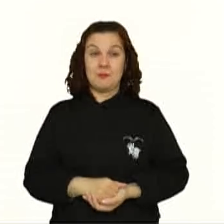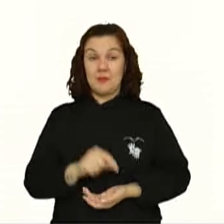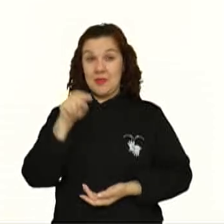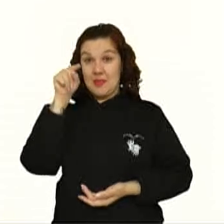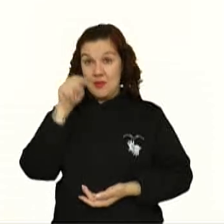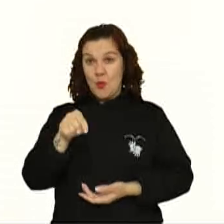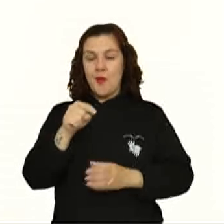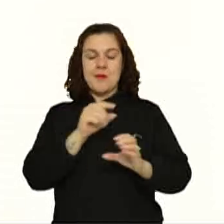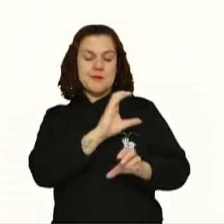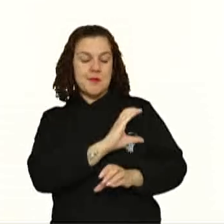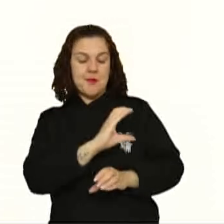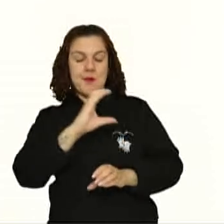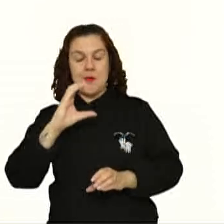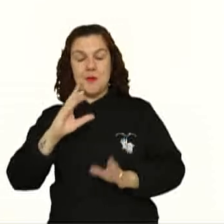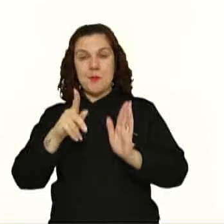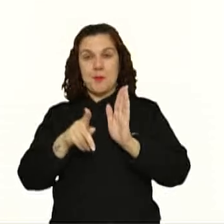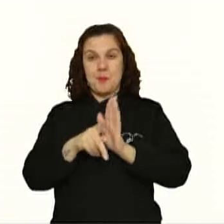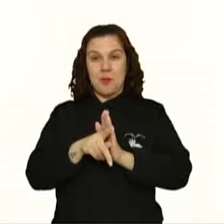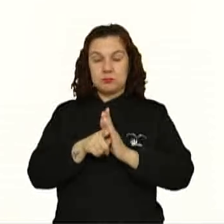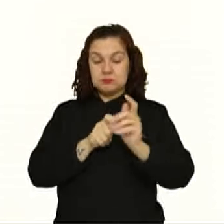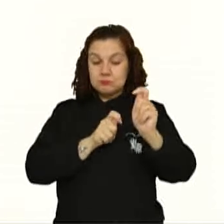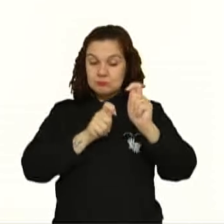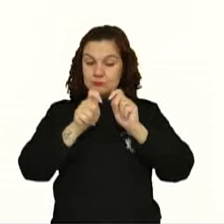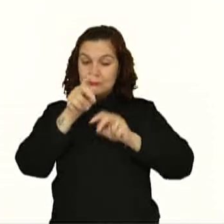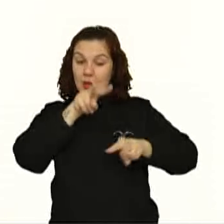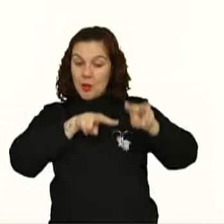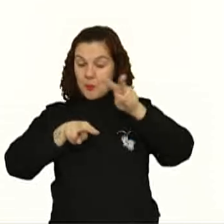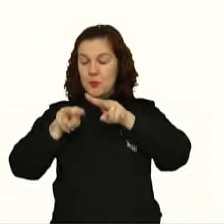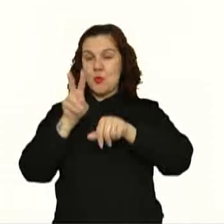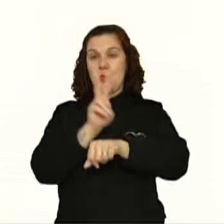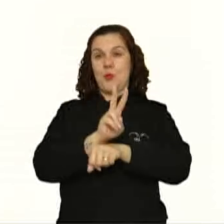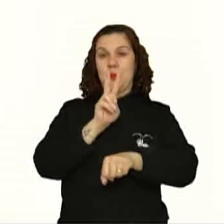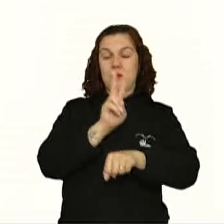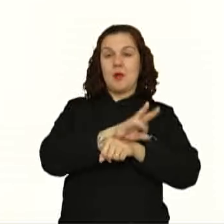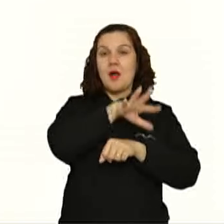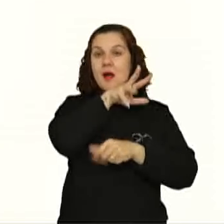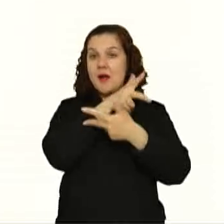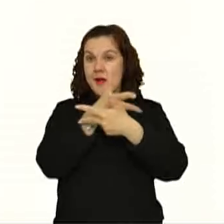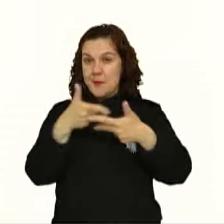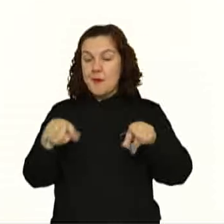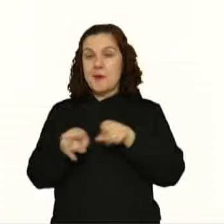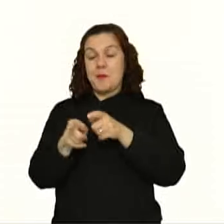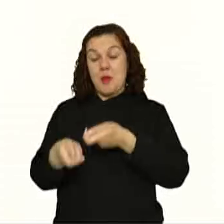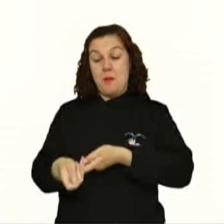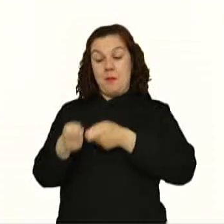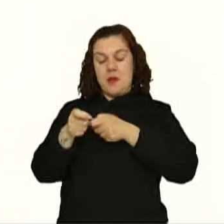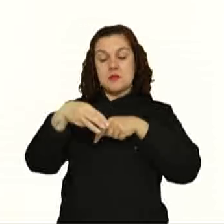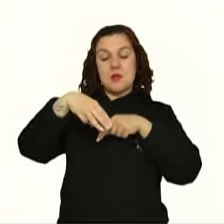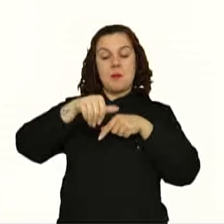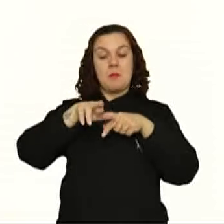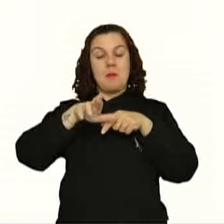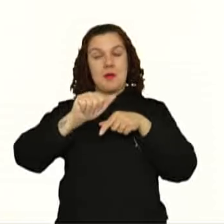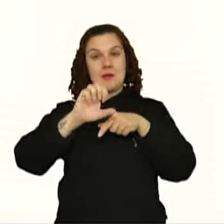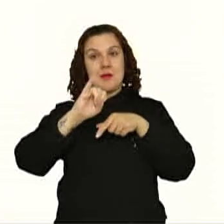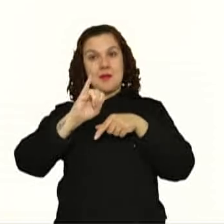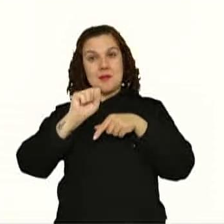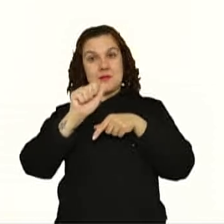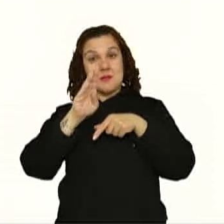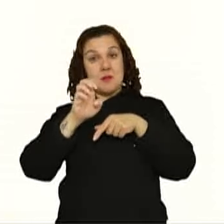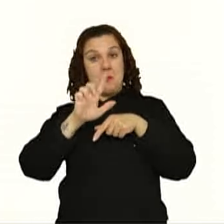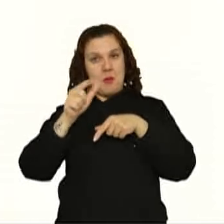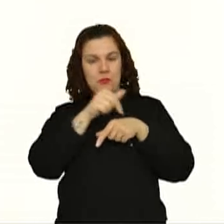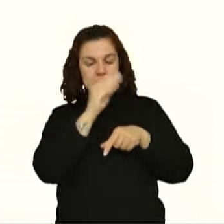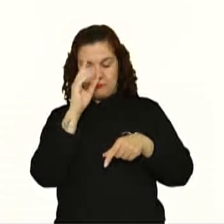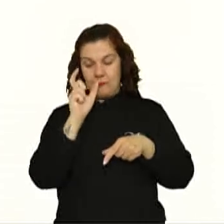A coordenadora de monitoramento do uso da fauna e recursos pesqueiros, Maria Isabel Soares,